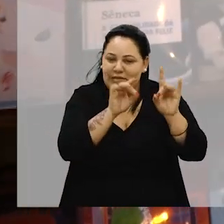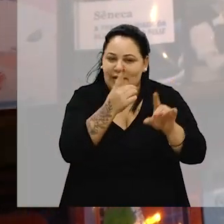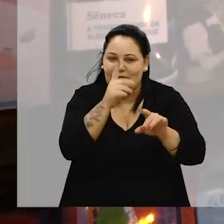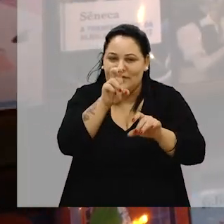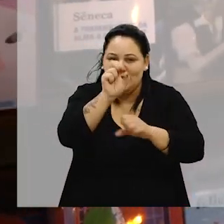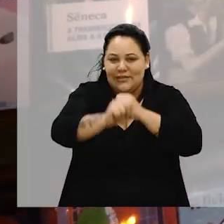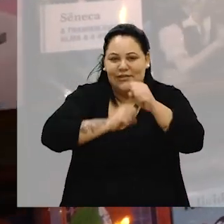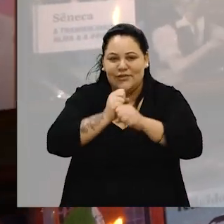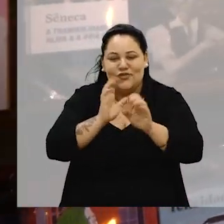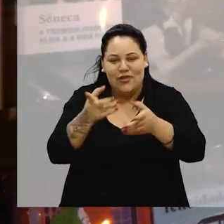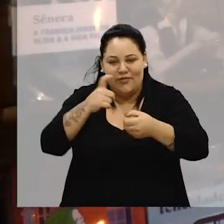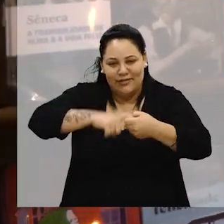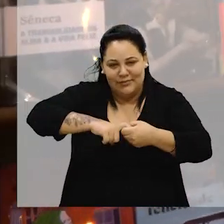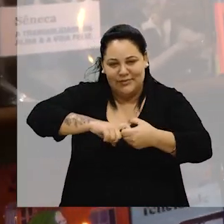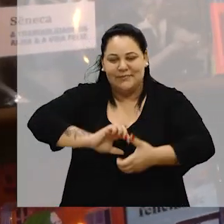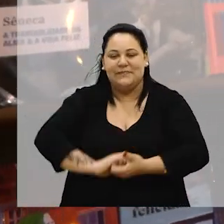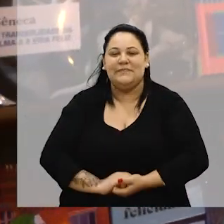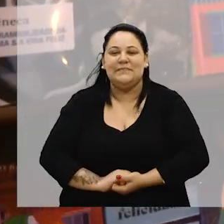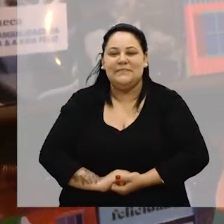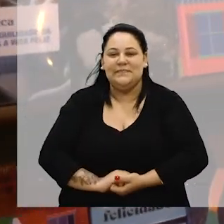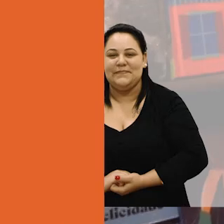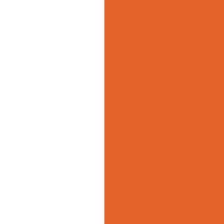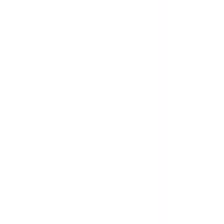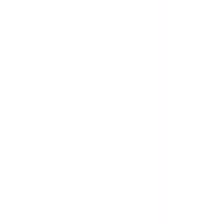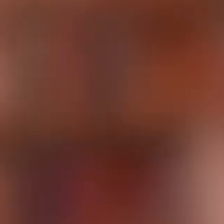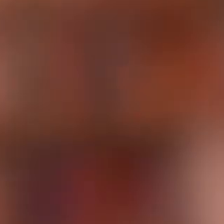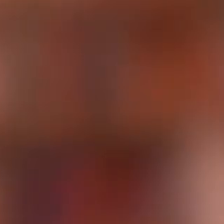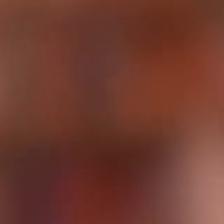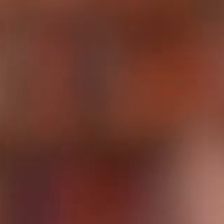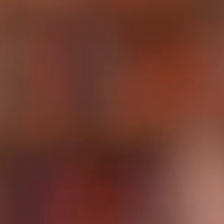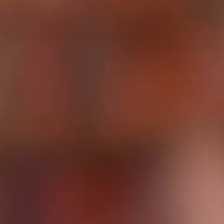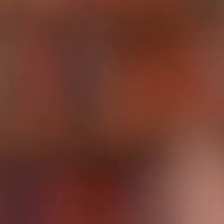Letras especial pela TV Câmara, 15 anos, já voltamos.